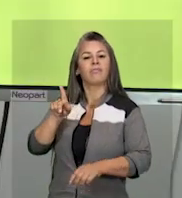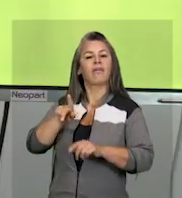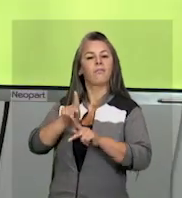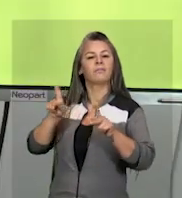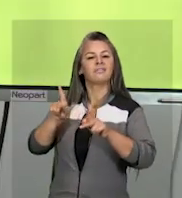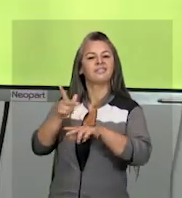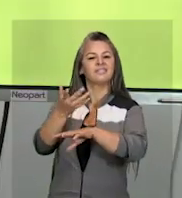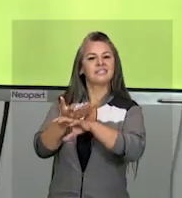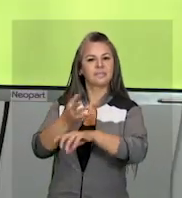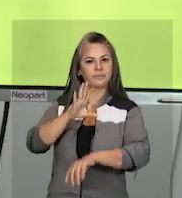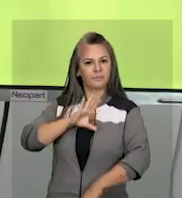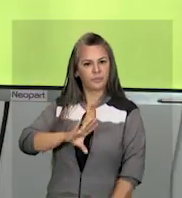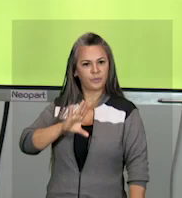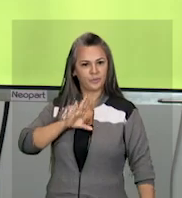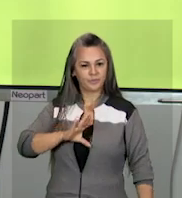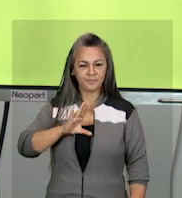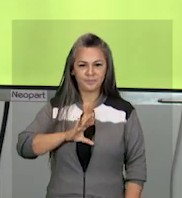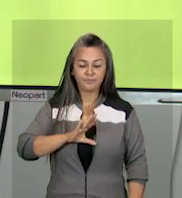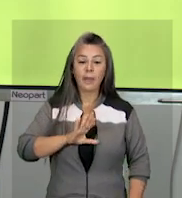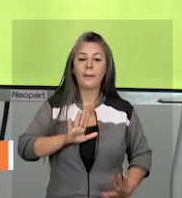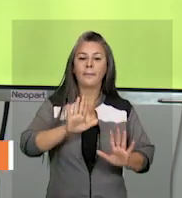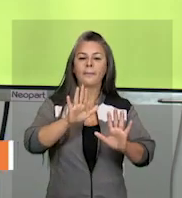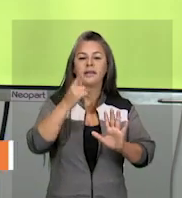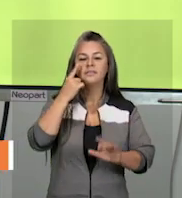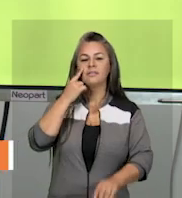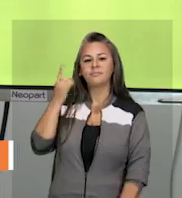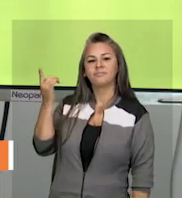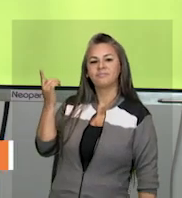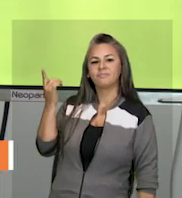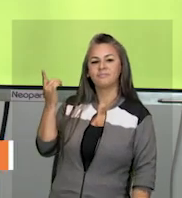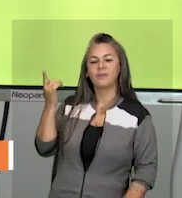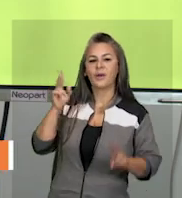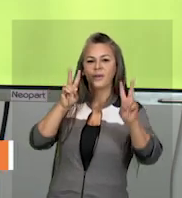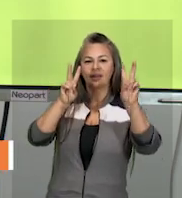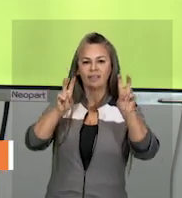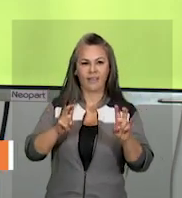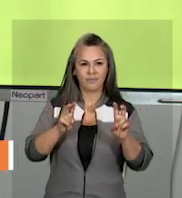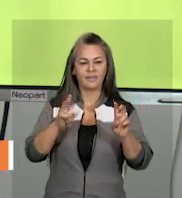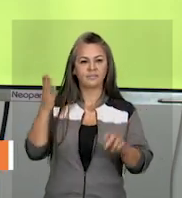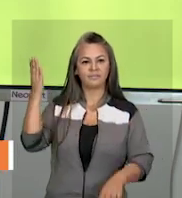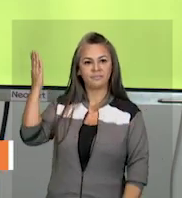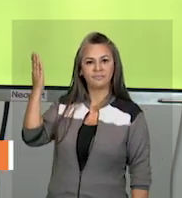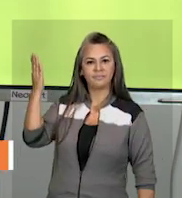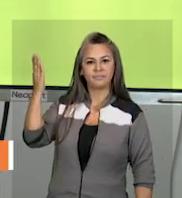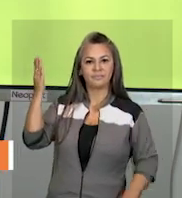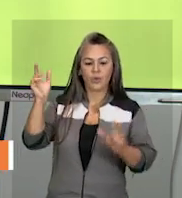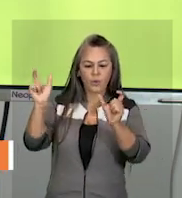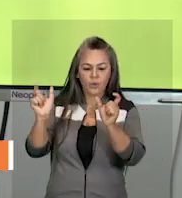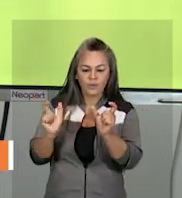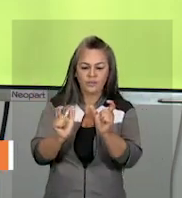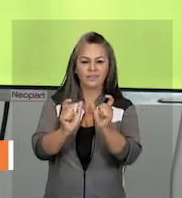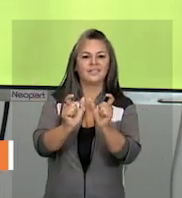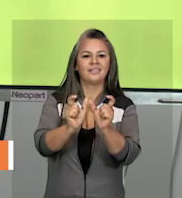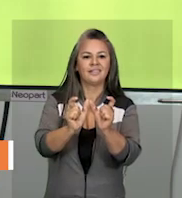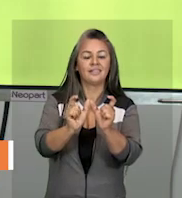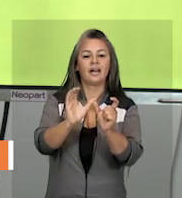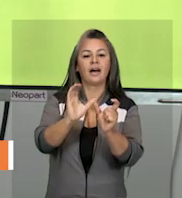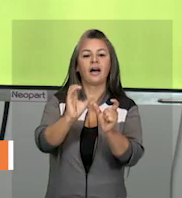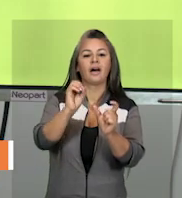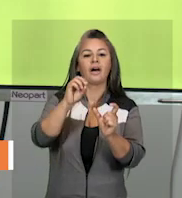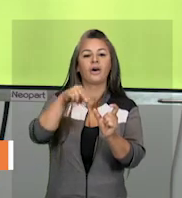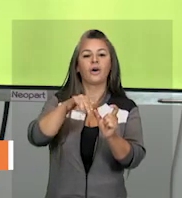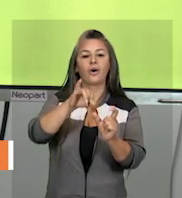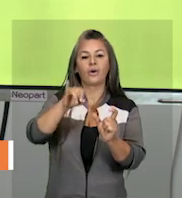O assunto de hoje é conjunção. É interessante porque a língua portuguesa, as palavras elas têm